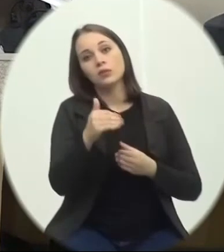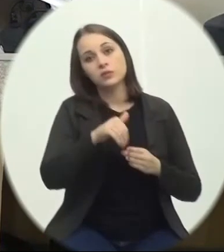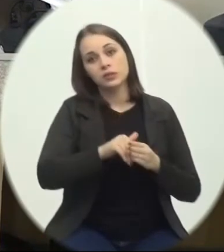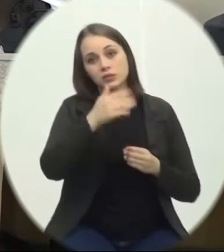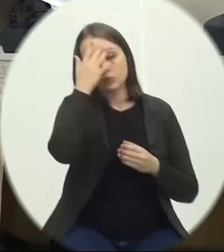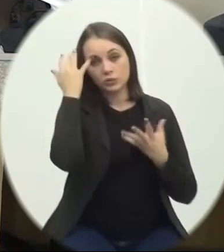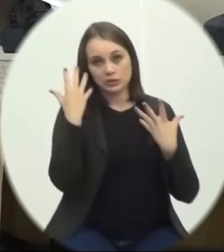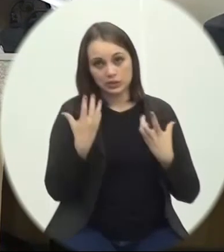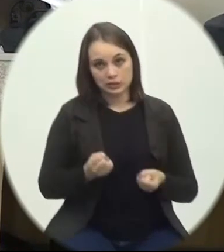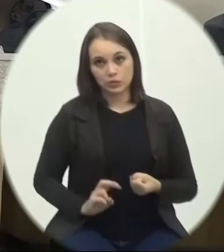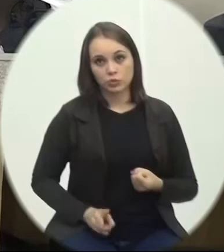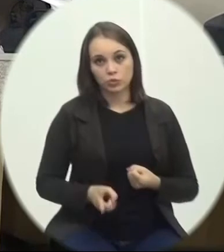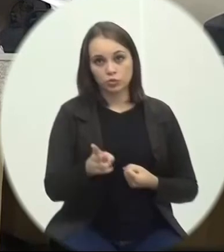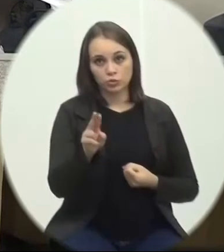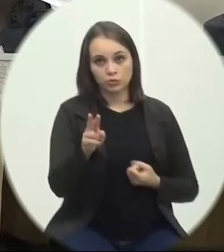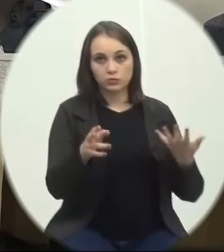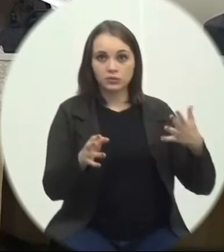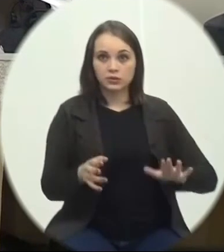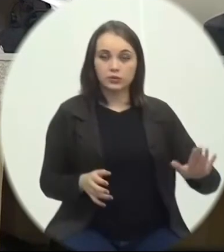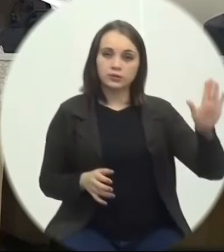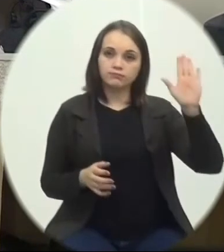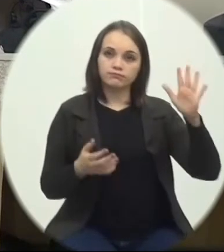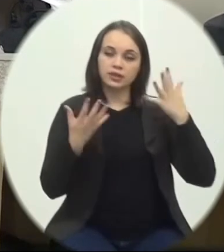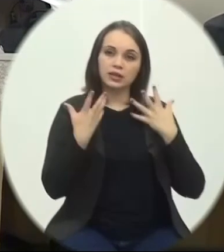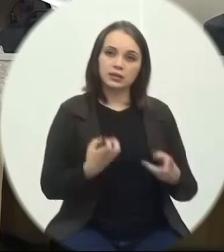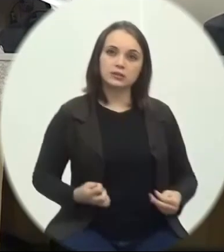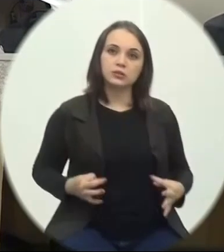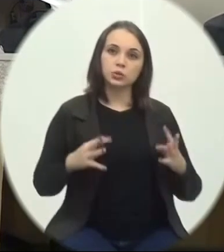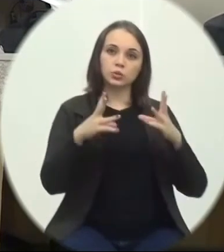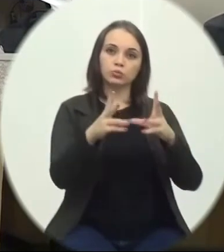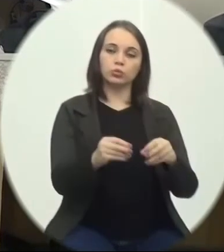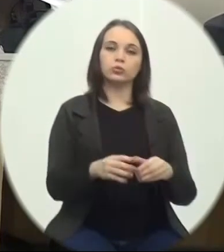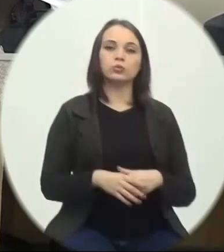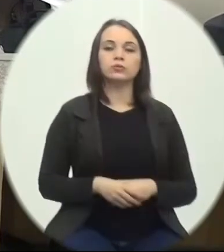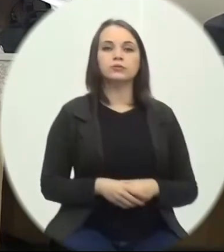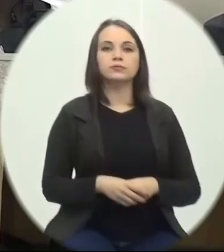Se permaneça Como estão Os contrários Se manifestem Aprovado Por unanimidade